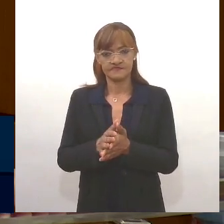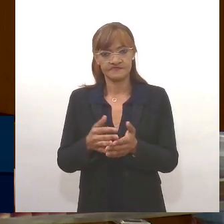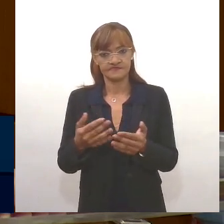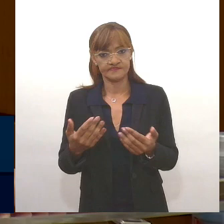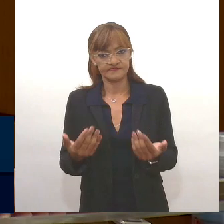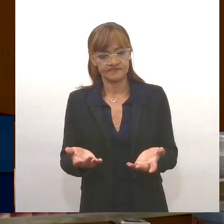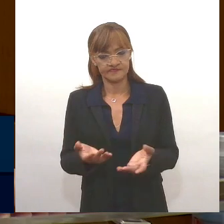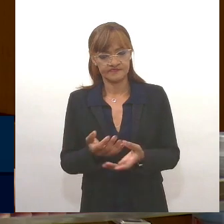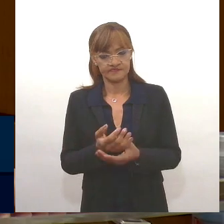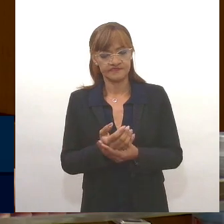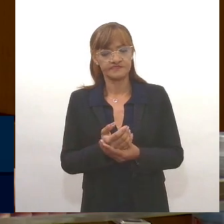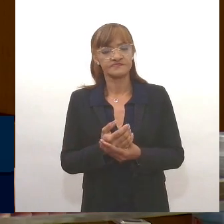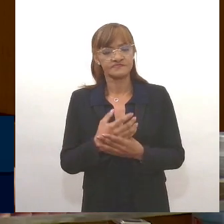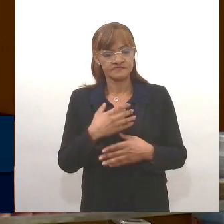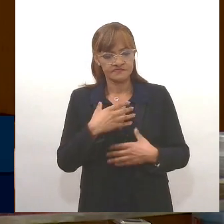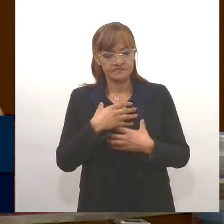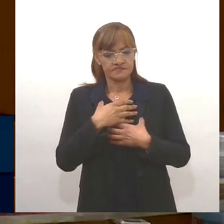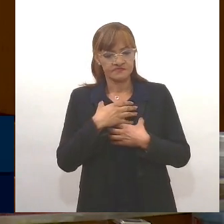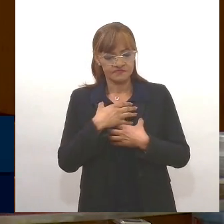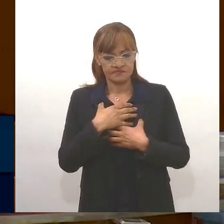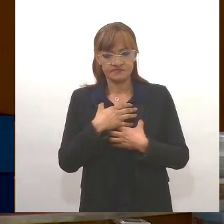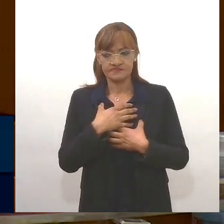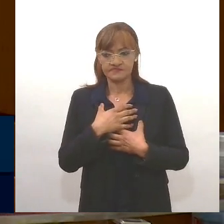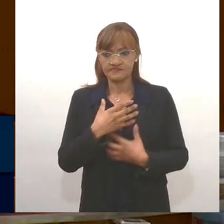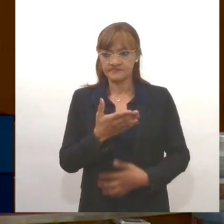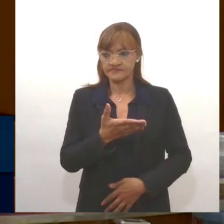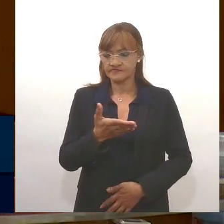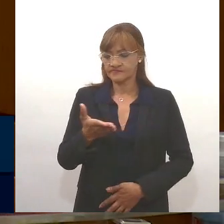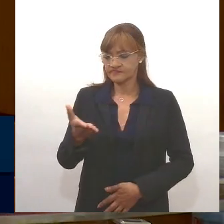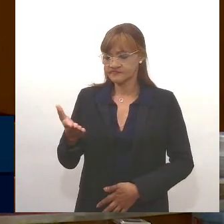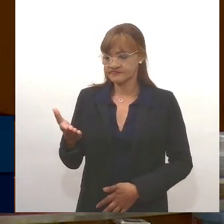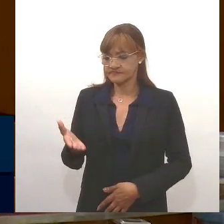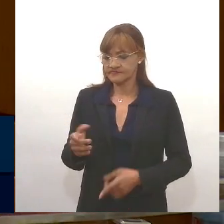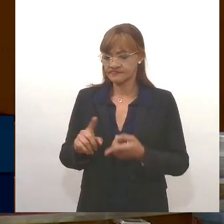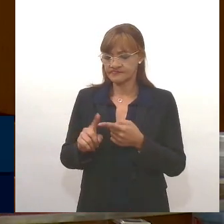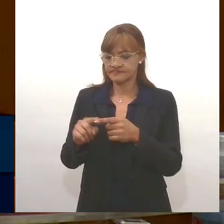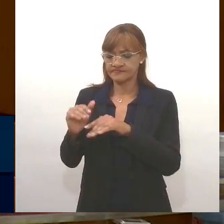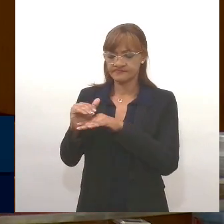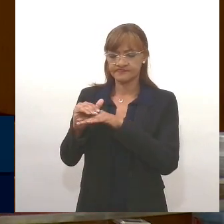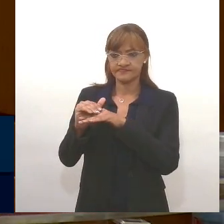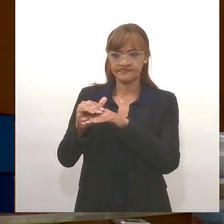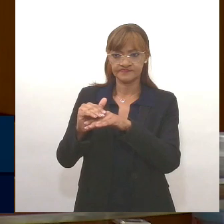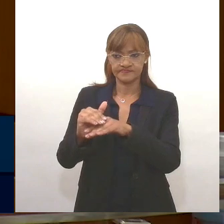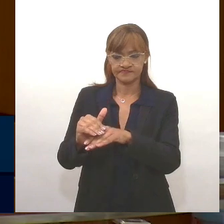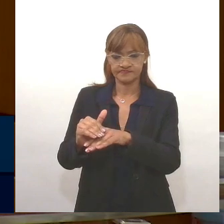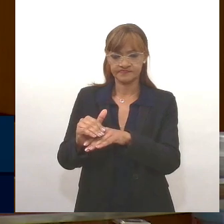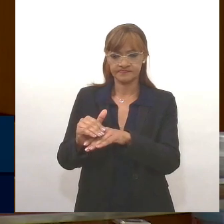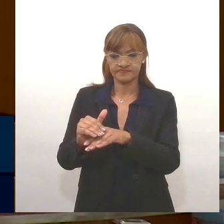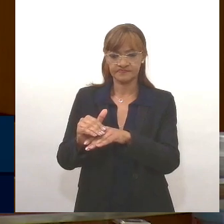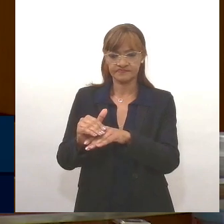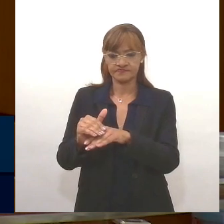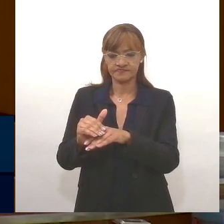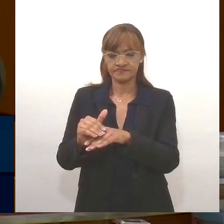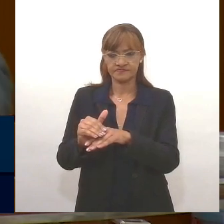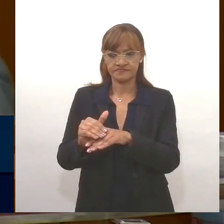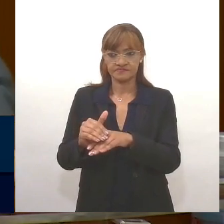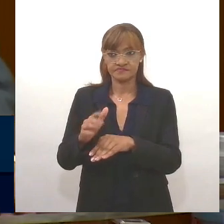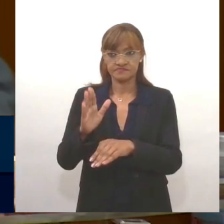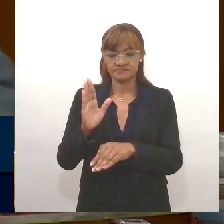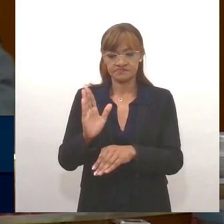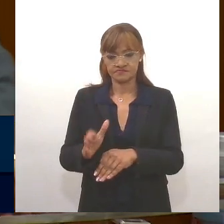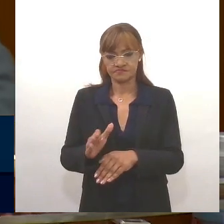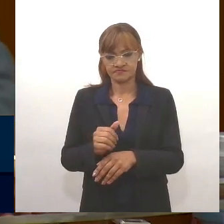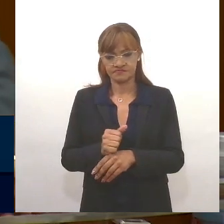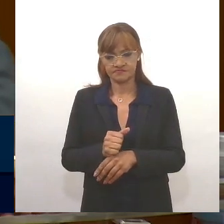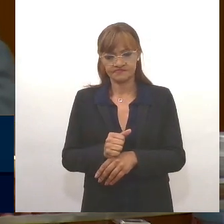solidarizar com todos vocês e dizer que também em campo um voto de repúdio nessa